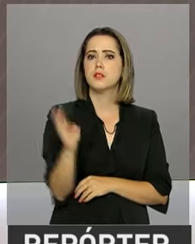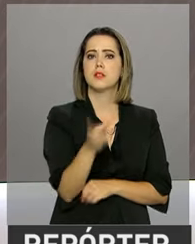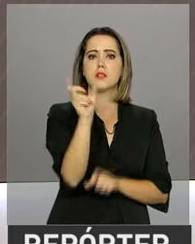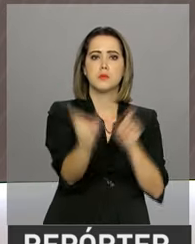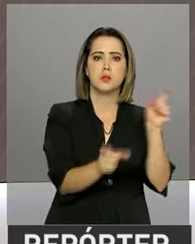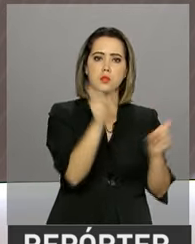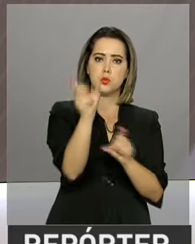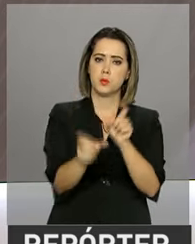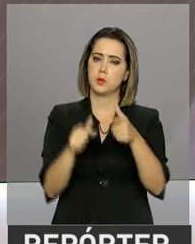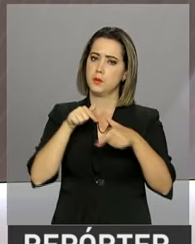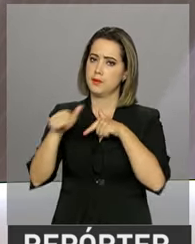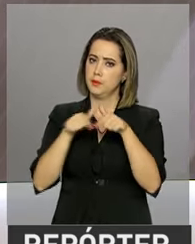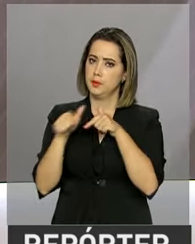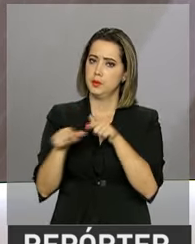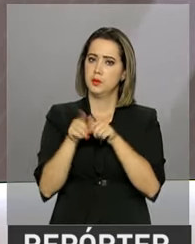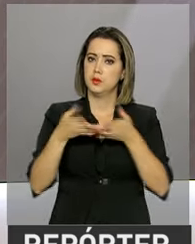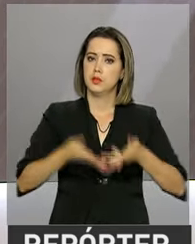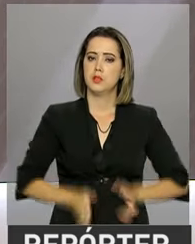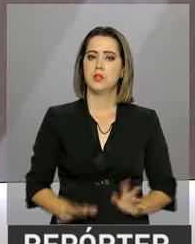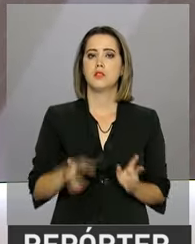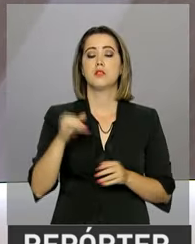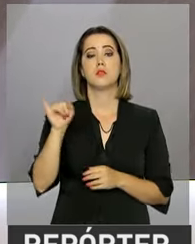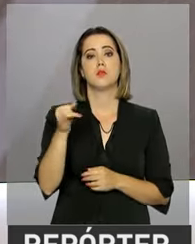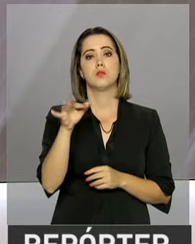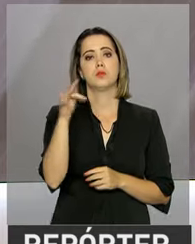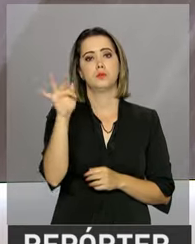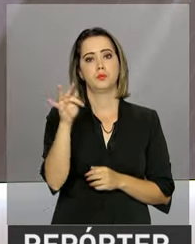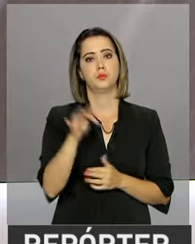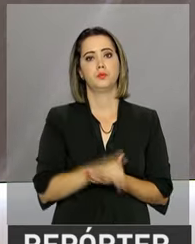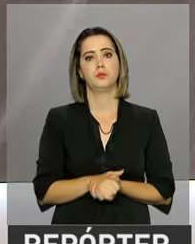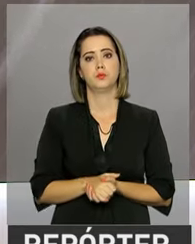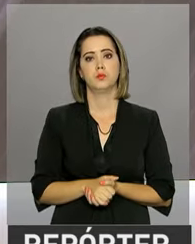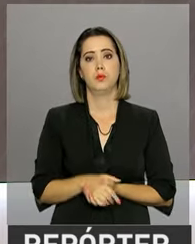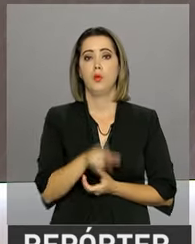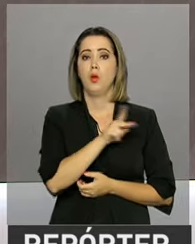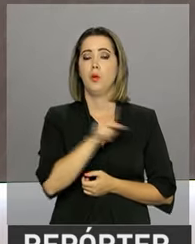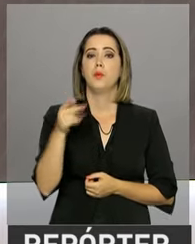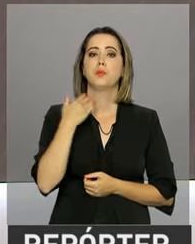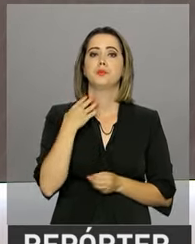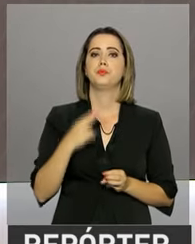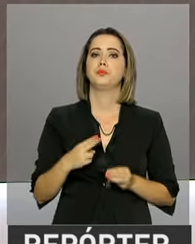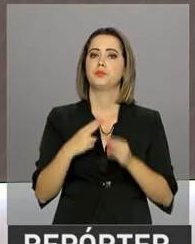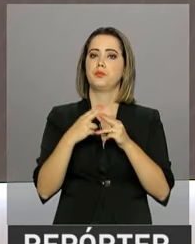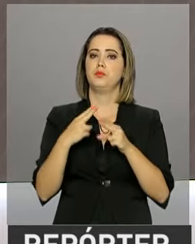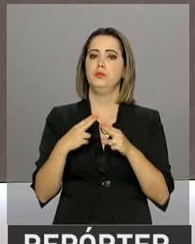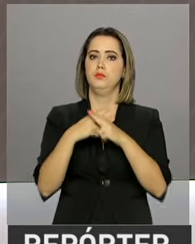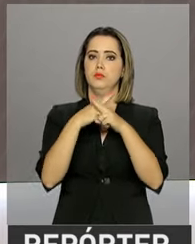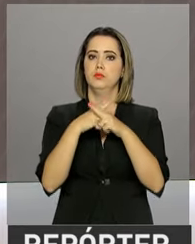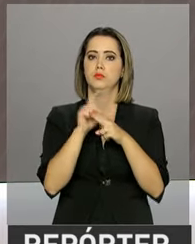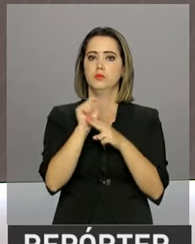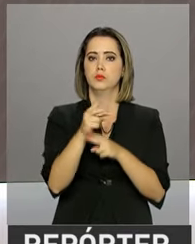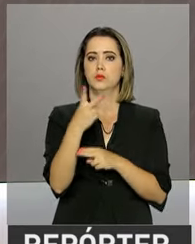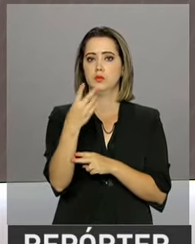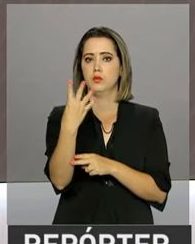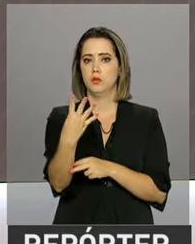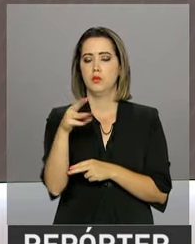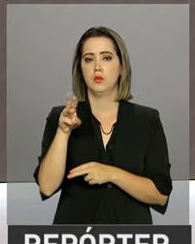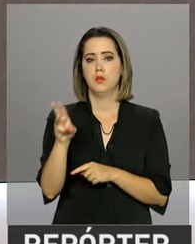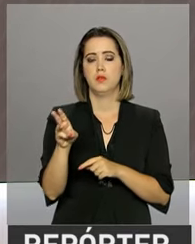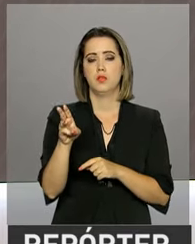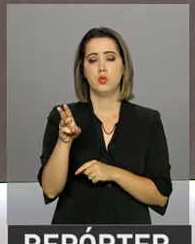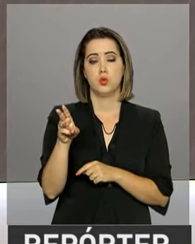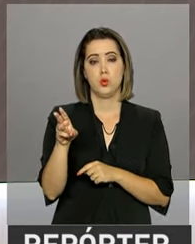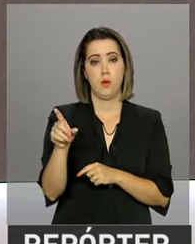700.000 trabalhadores n nos meses de janeiro e fevereiro segundo o presidente da Caixa Gilberto W 24.000